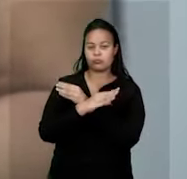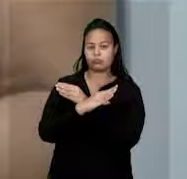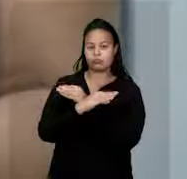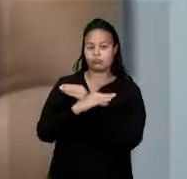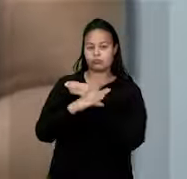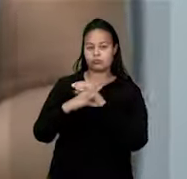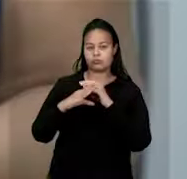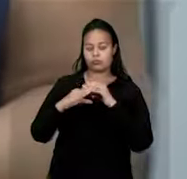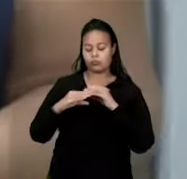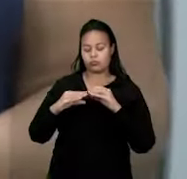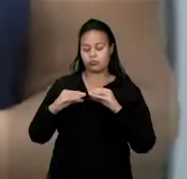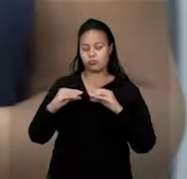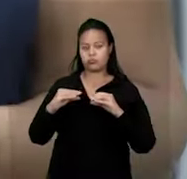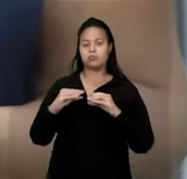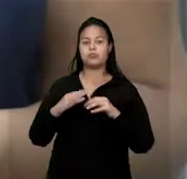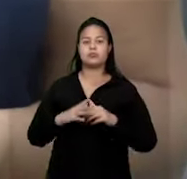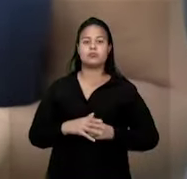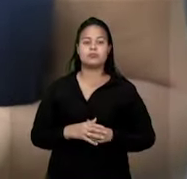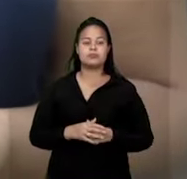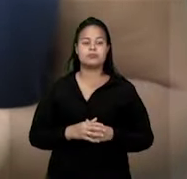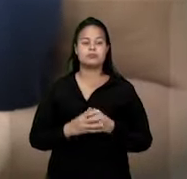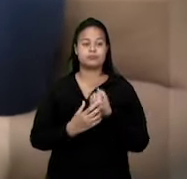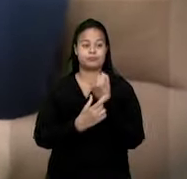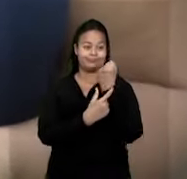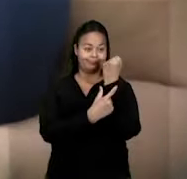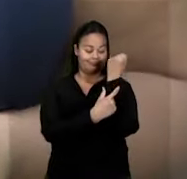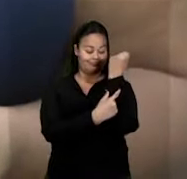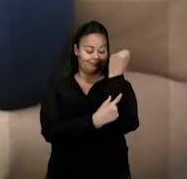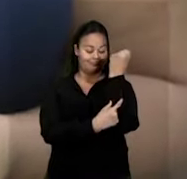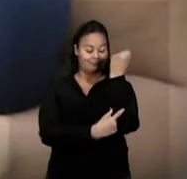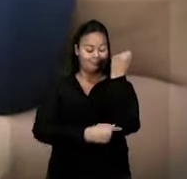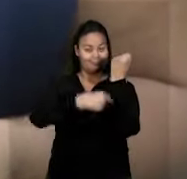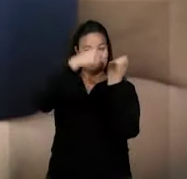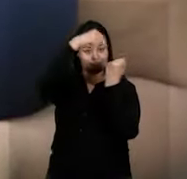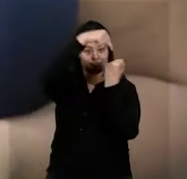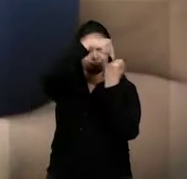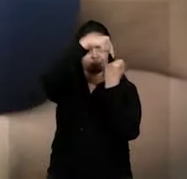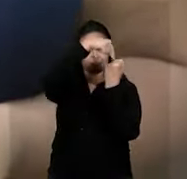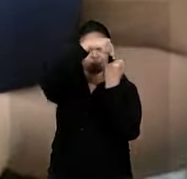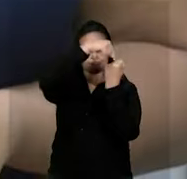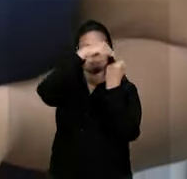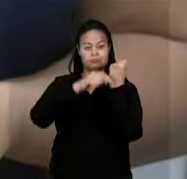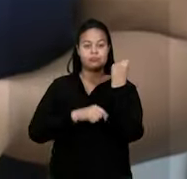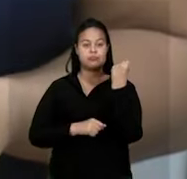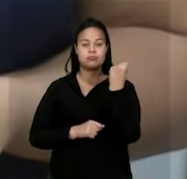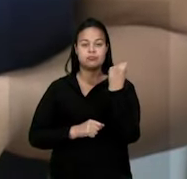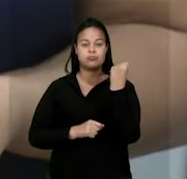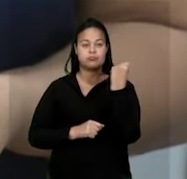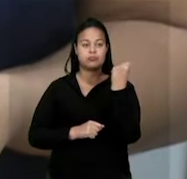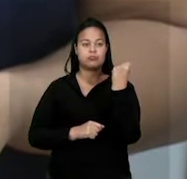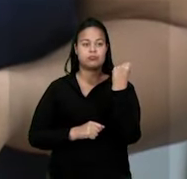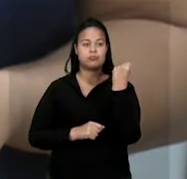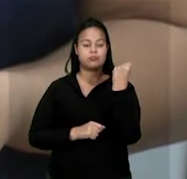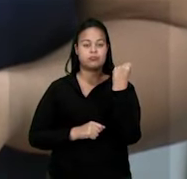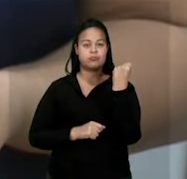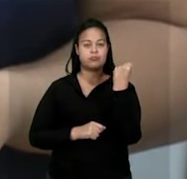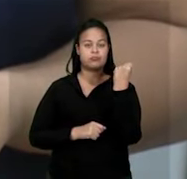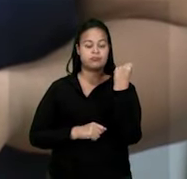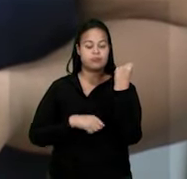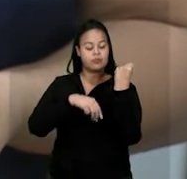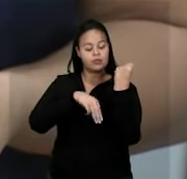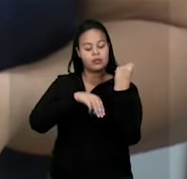dentro da nossa coluna vertebral, nós vamos encontrar a nossa medula